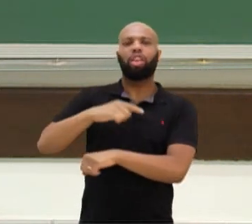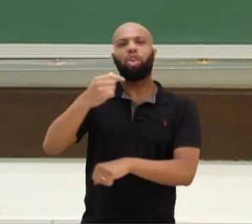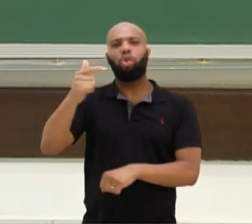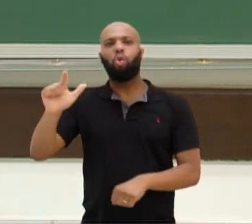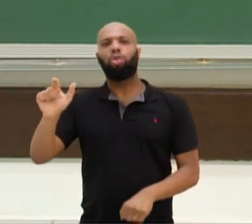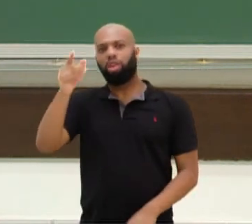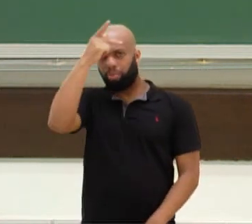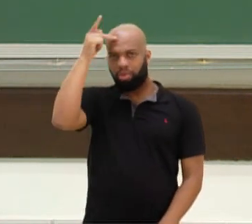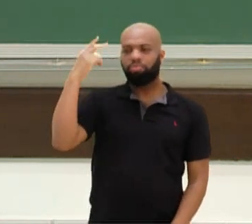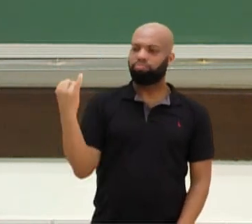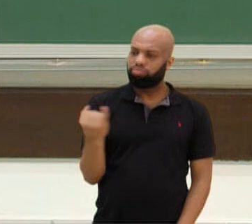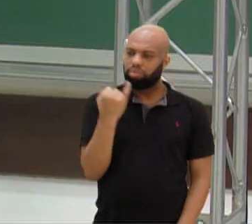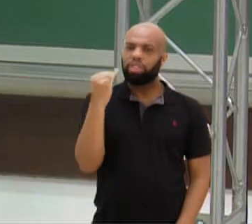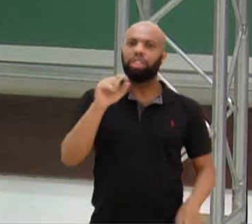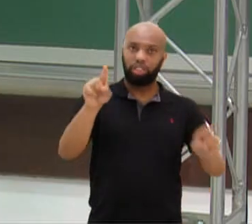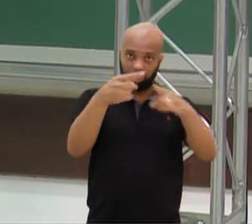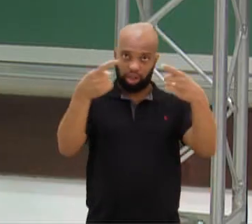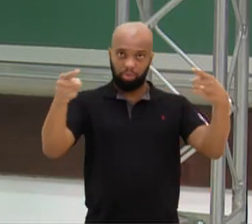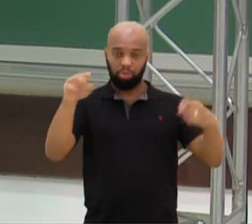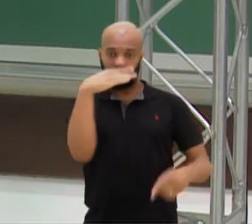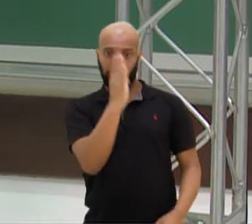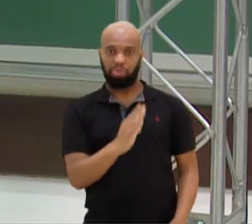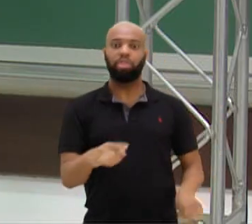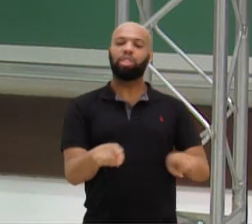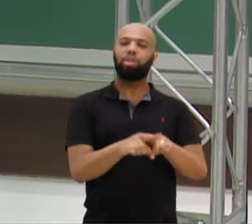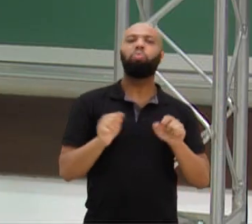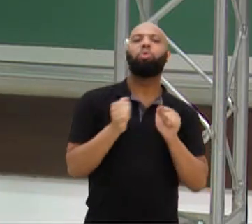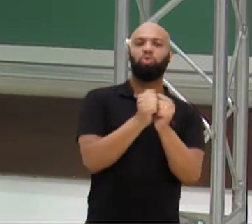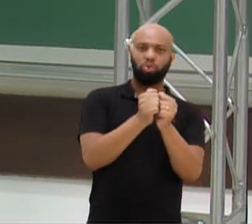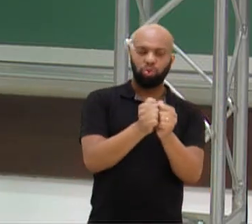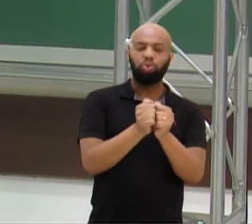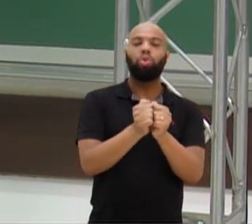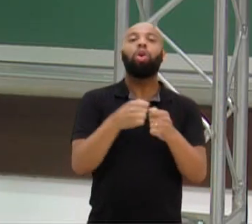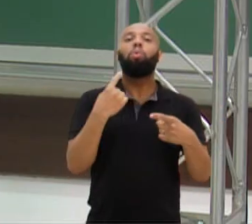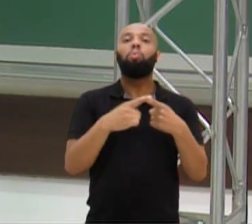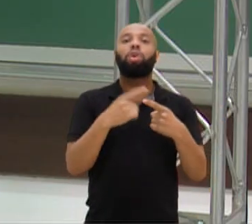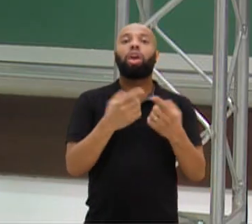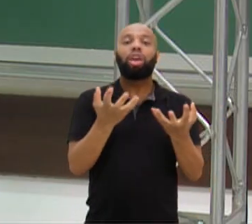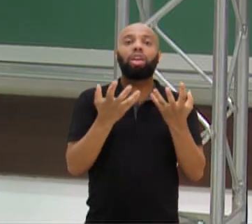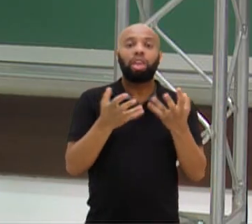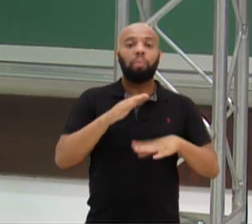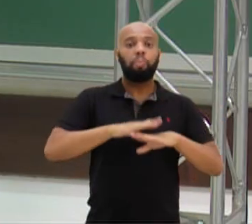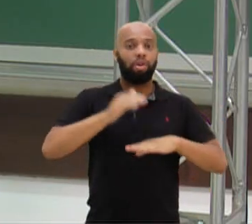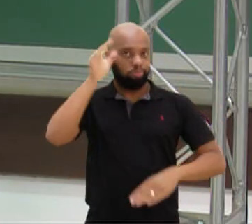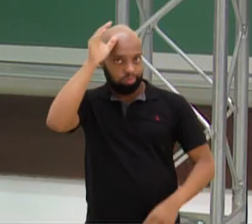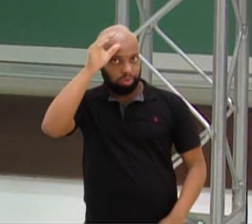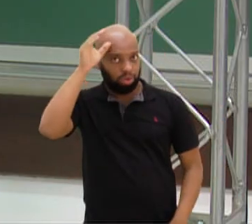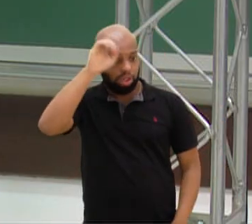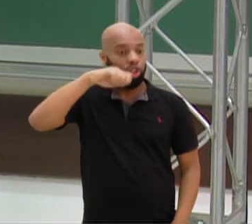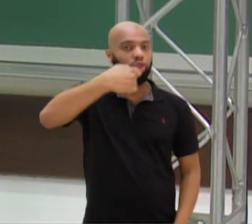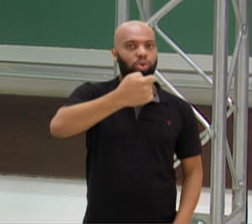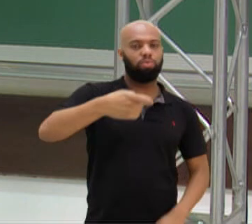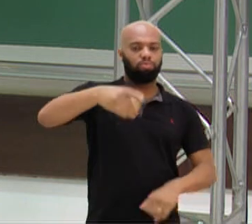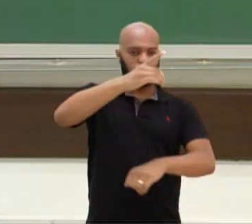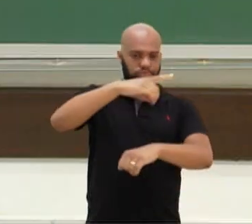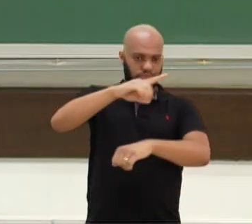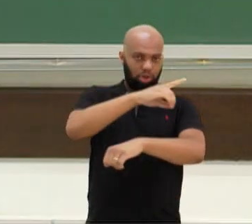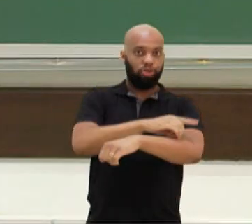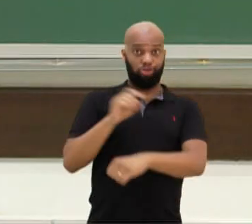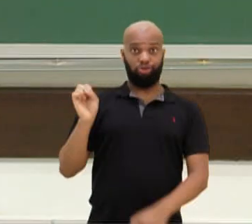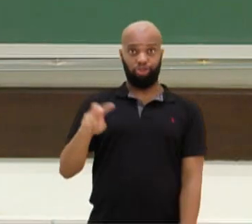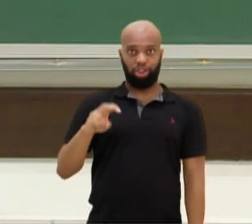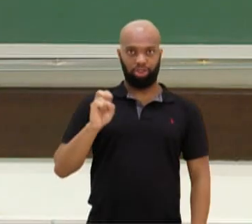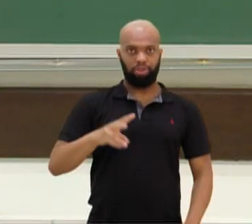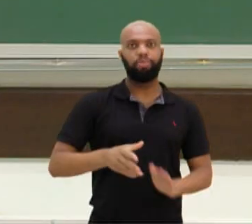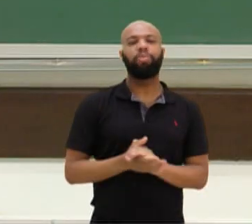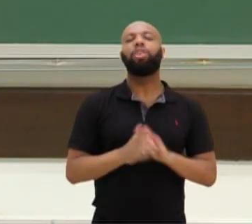também, para dar consciência, né? Aumentar a conscientização das crianças a respeito do Aedes aegypti, tá?